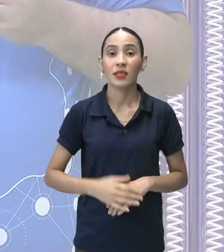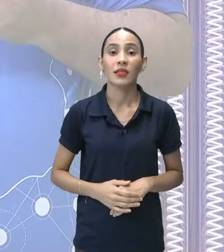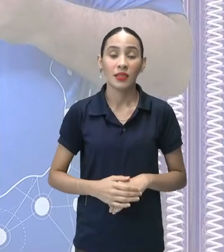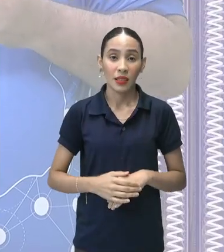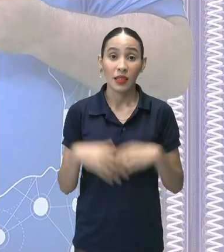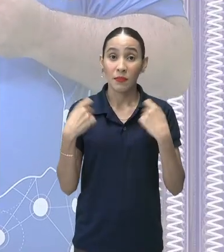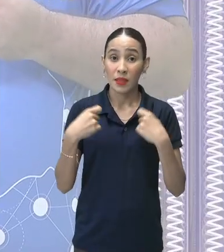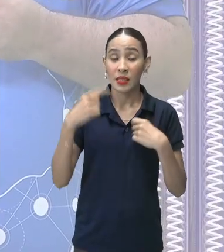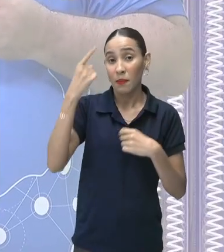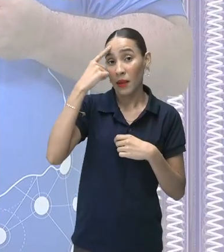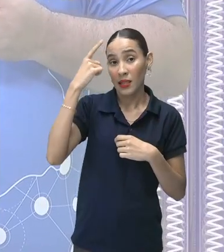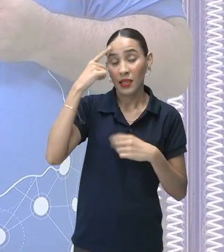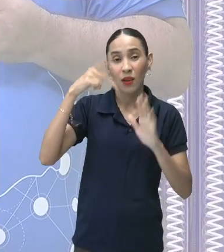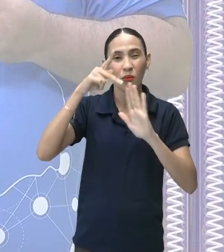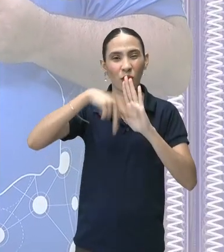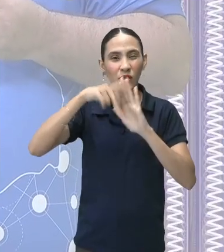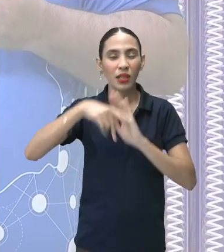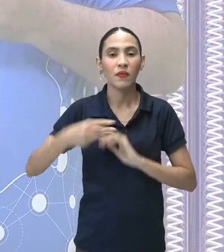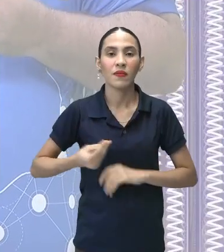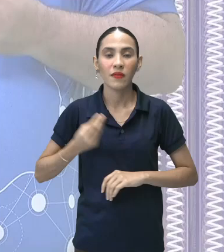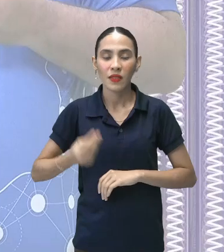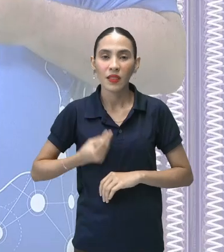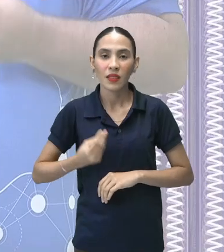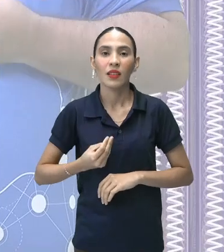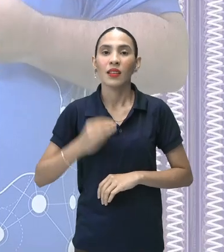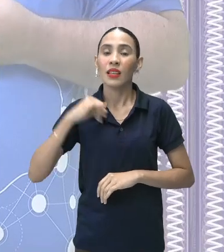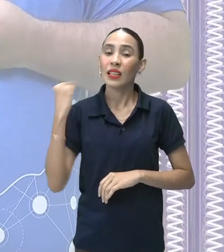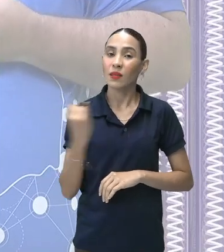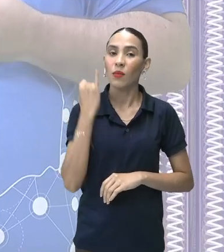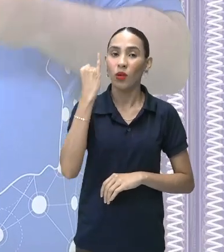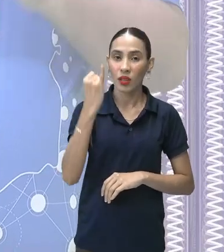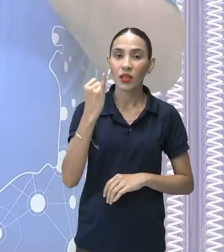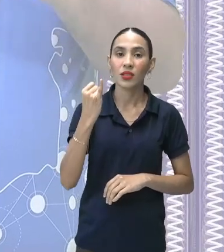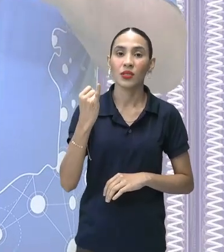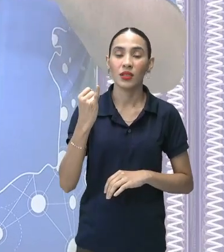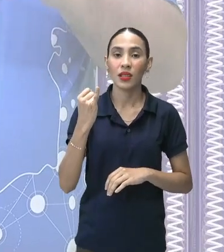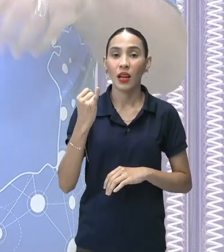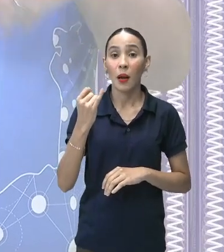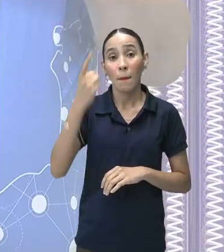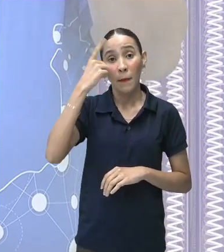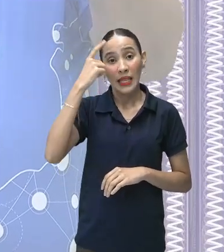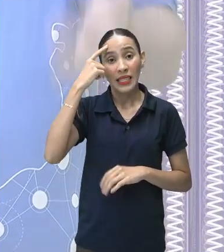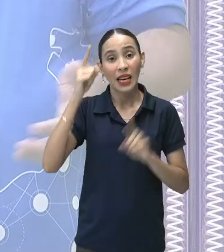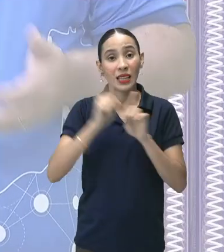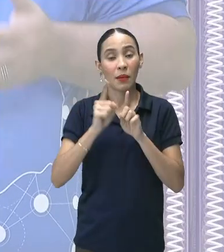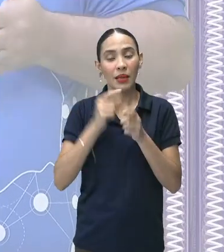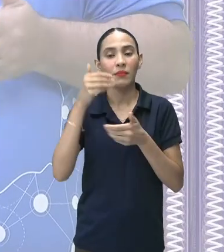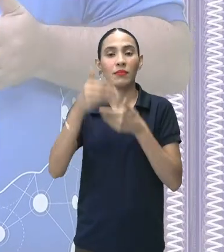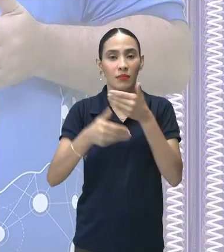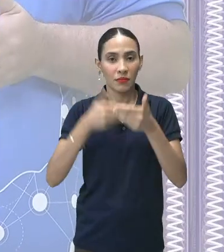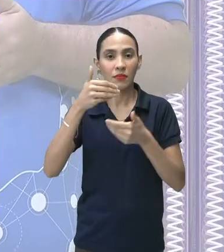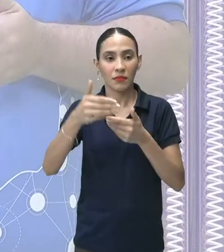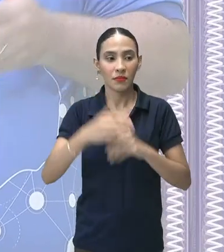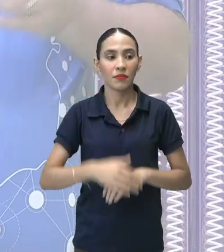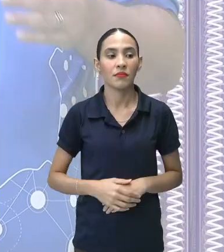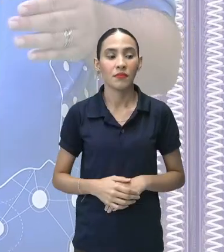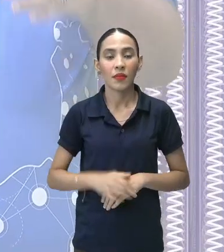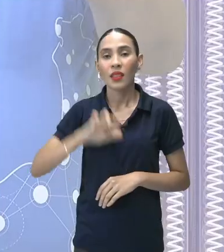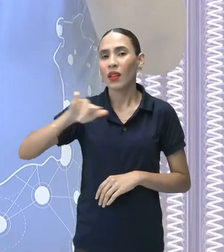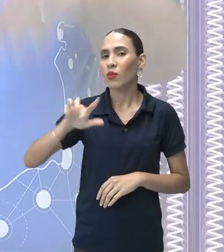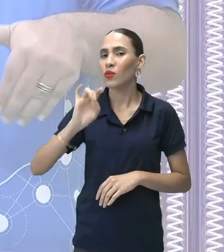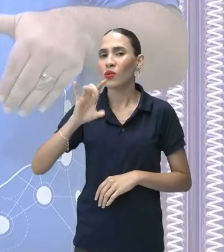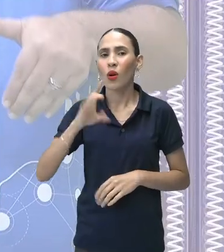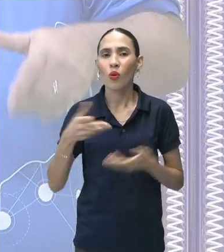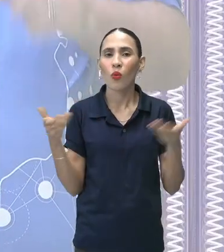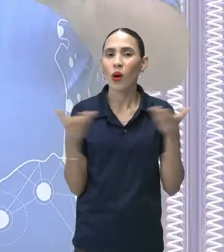a necessidade do projeto de vida como algo fundamental para pensar os próximos passos. Não só